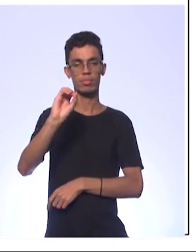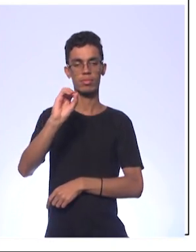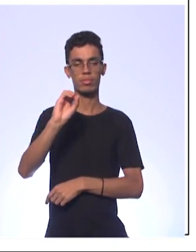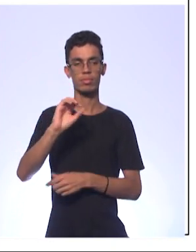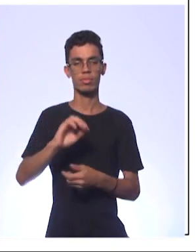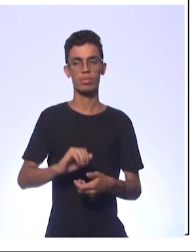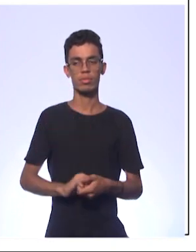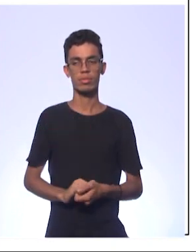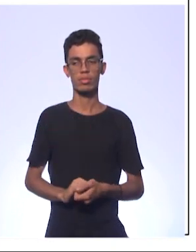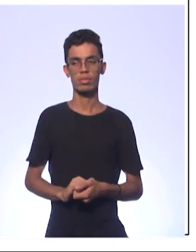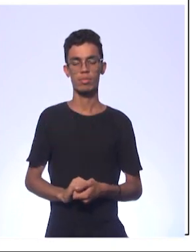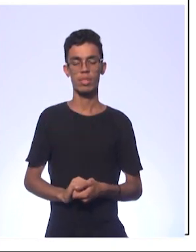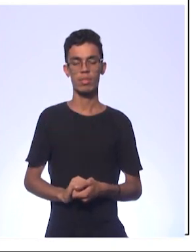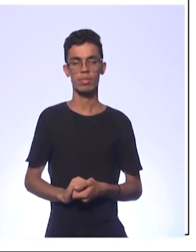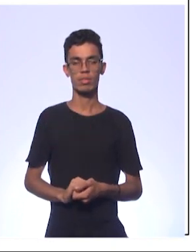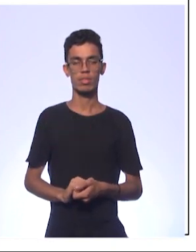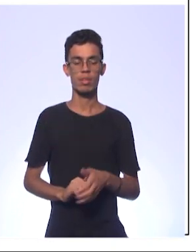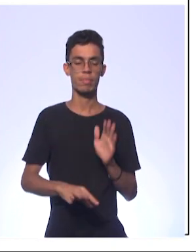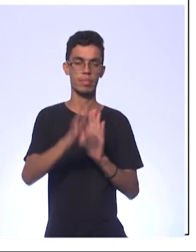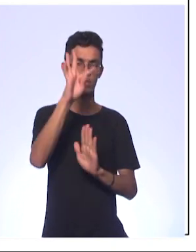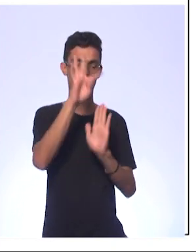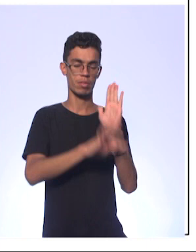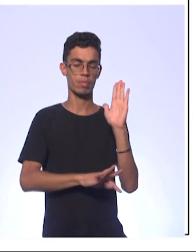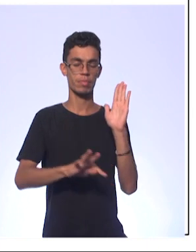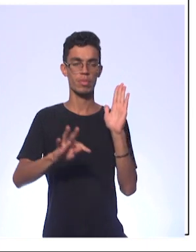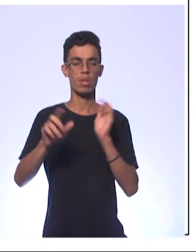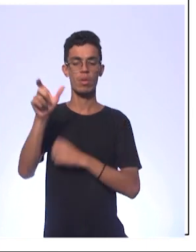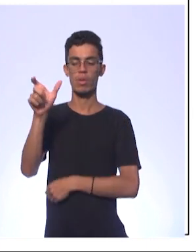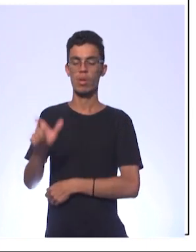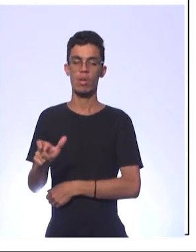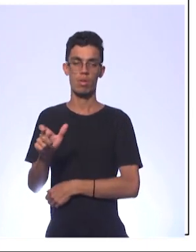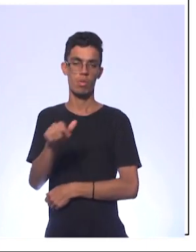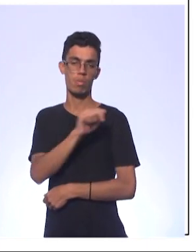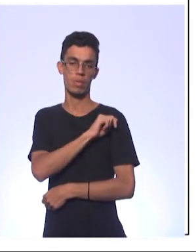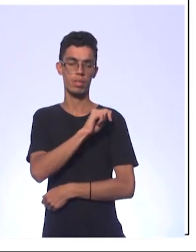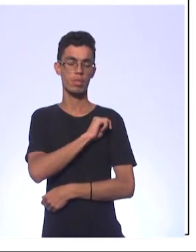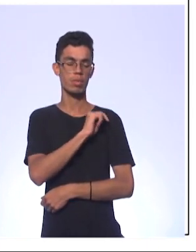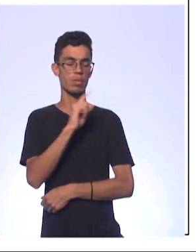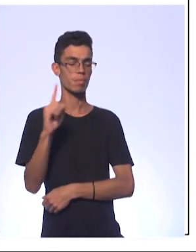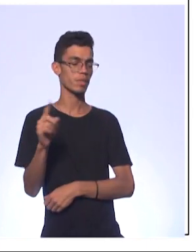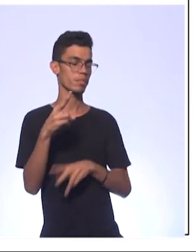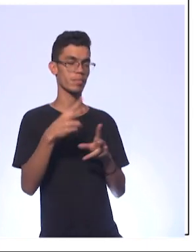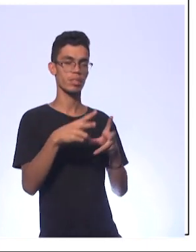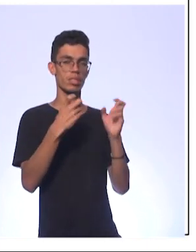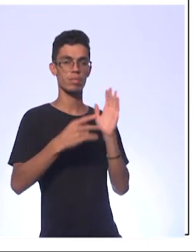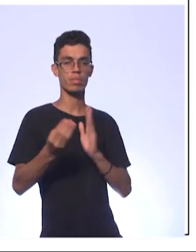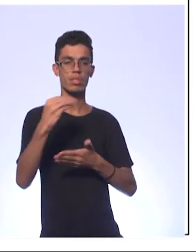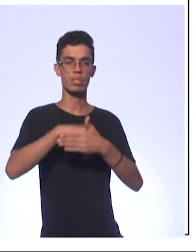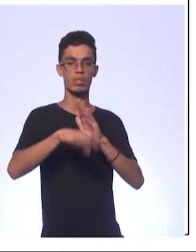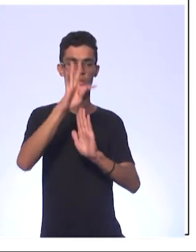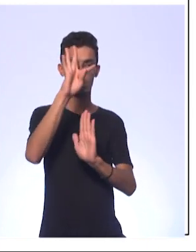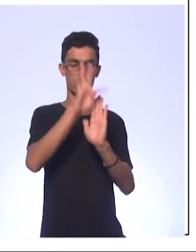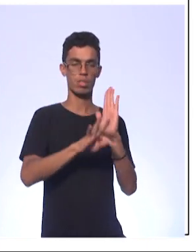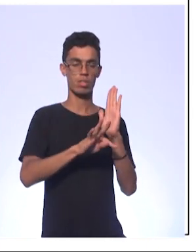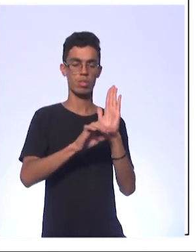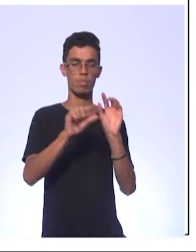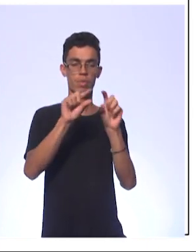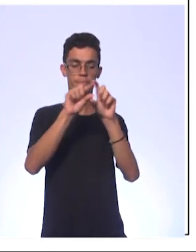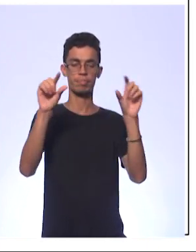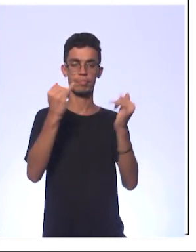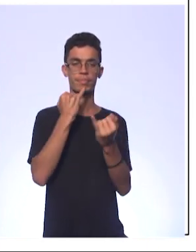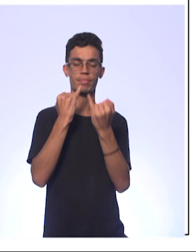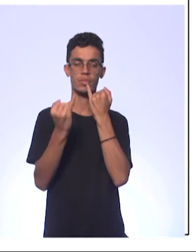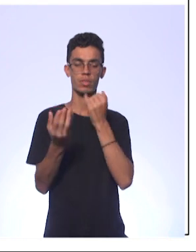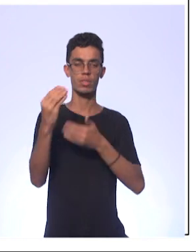que o aluno retome o texto e ele localize ali no espaço mesmo, né, do texto, essa